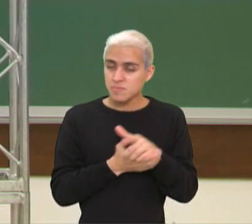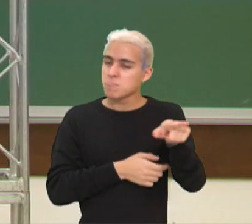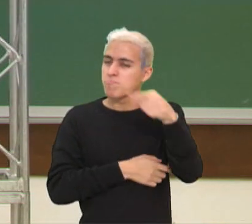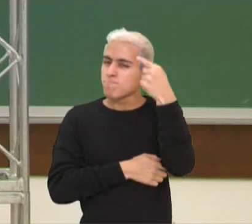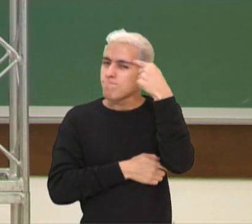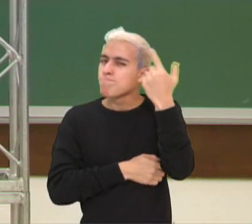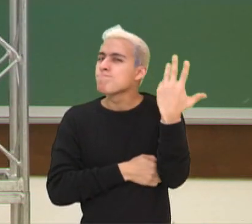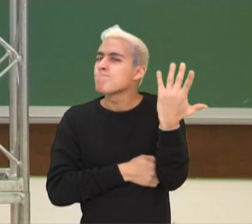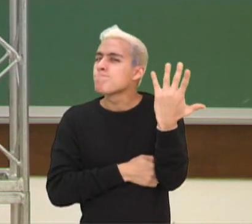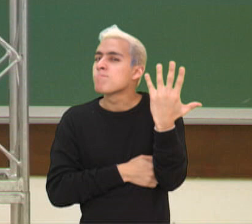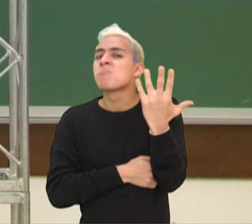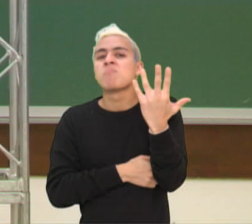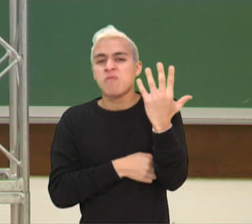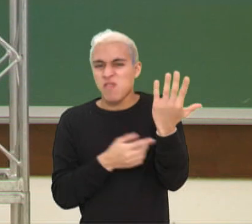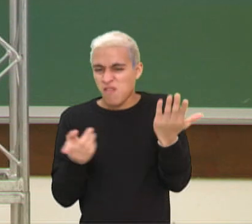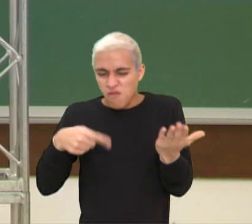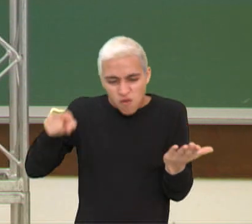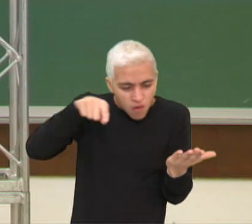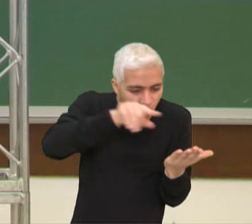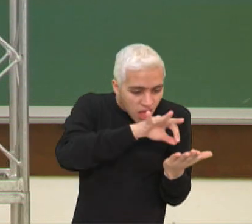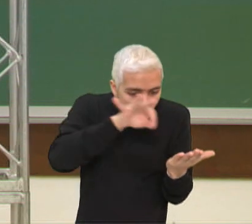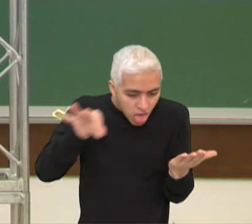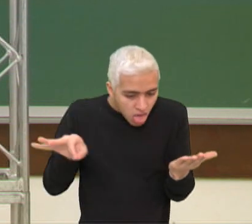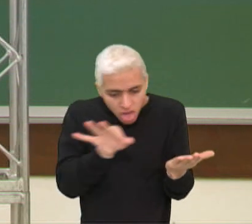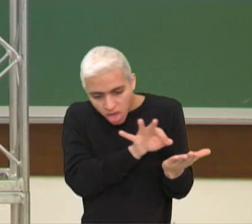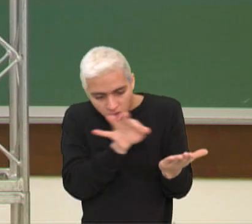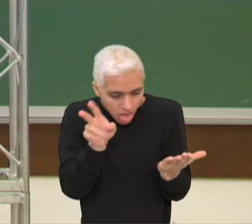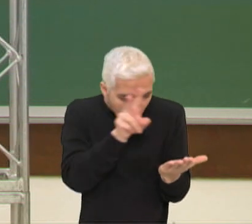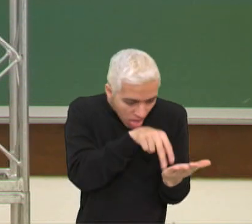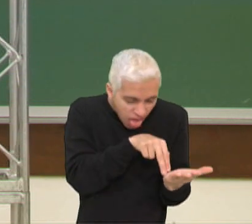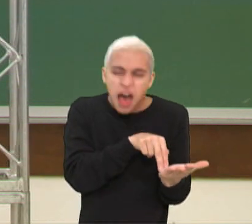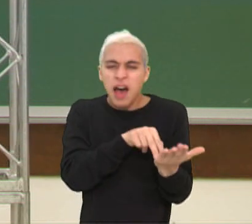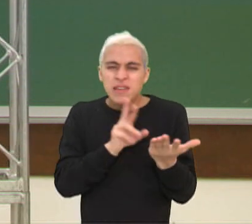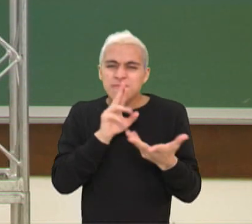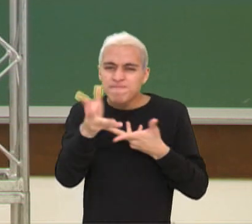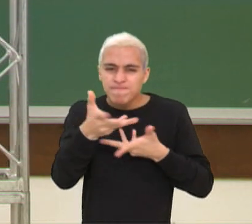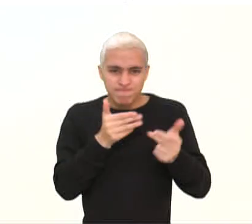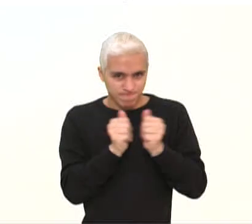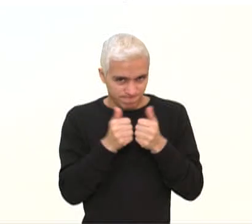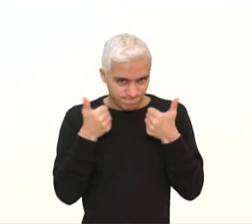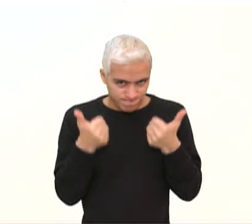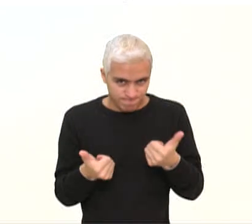pensa um pouquinho, volta no seu caderno lá, revê os conteúdos e a gente já volta com a resposta para vocês.